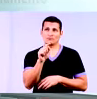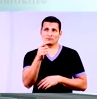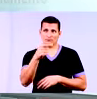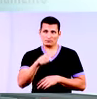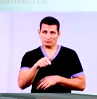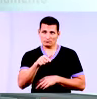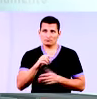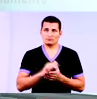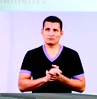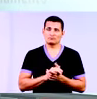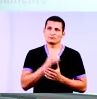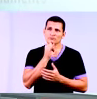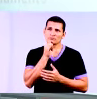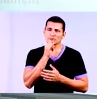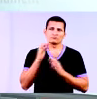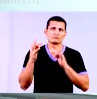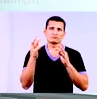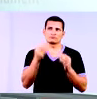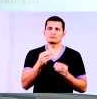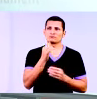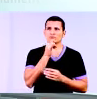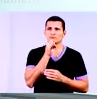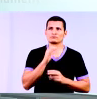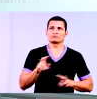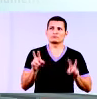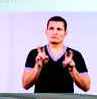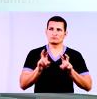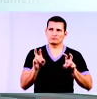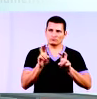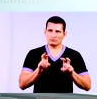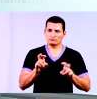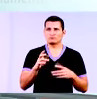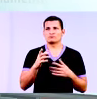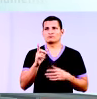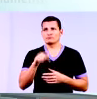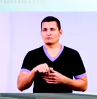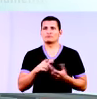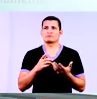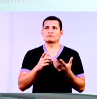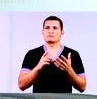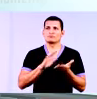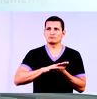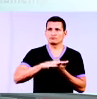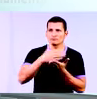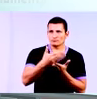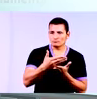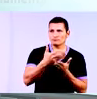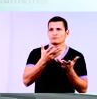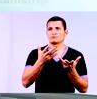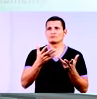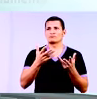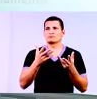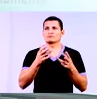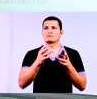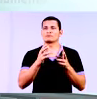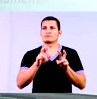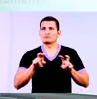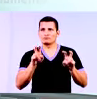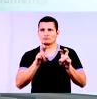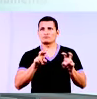tudo que a gente falou ao longo da disciplina, quando eu falar de computador, a gente está estendendo isso para notebooks, desktops,